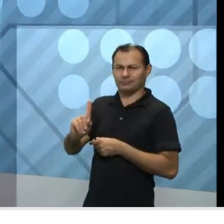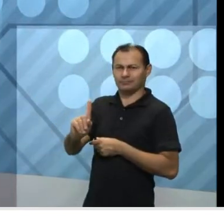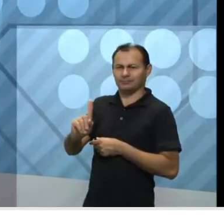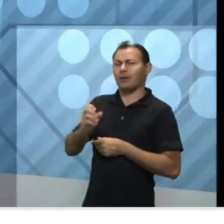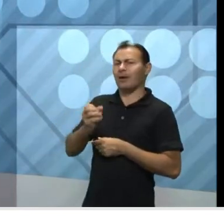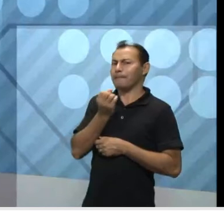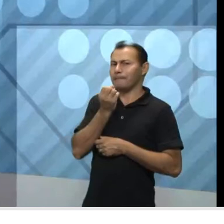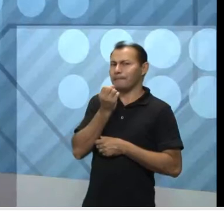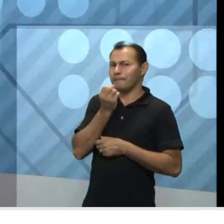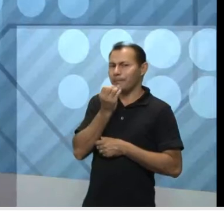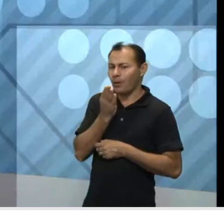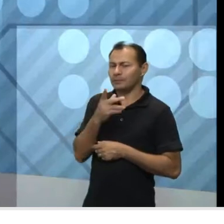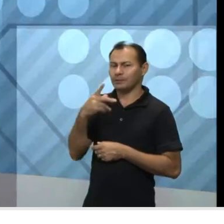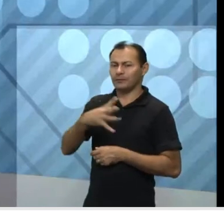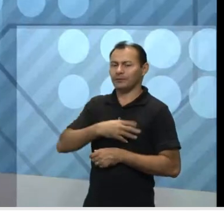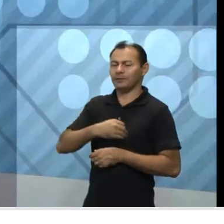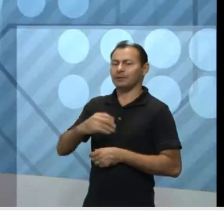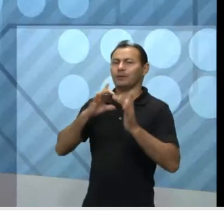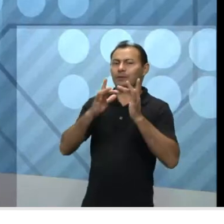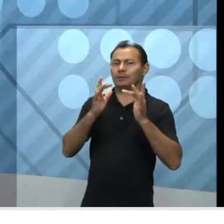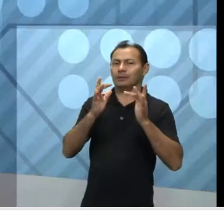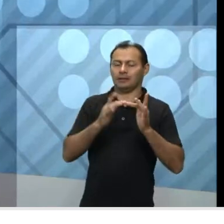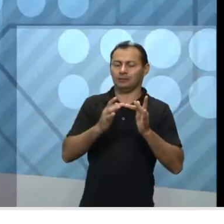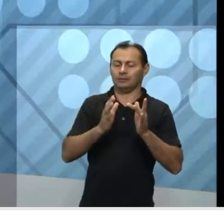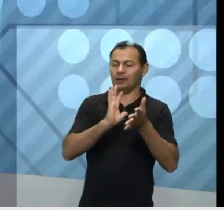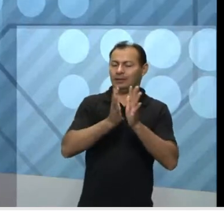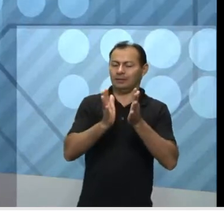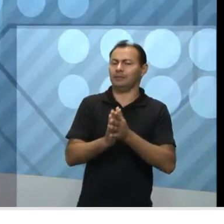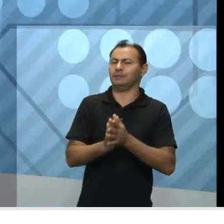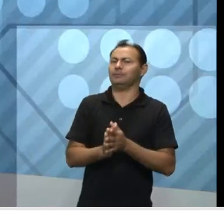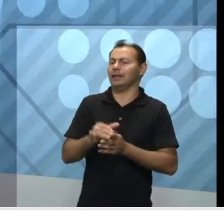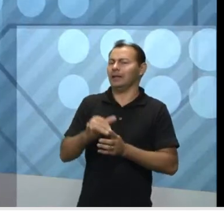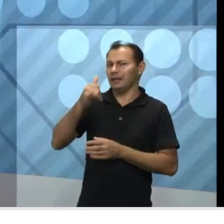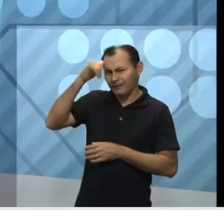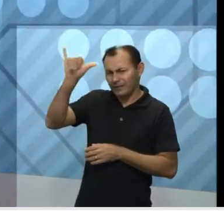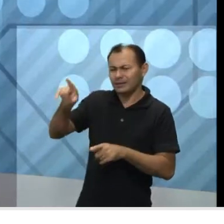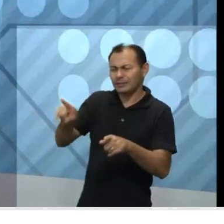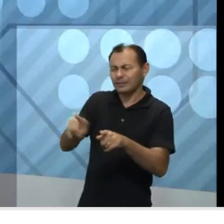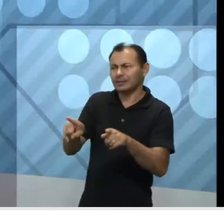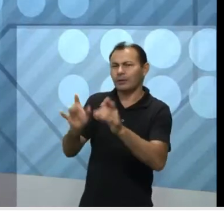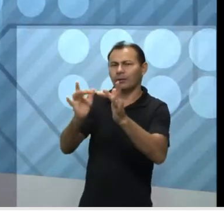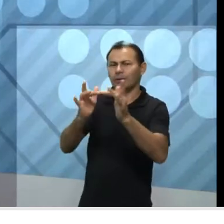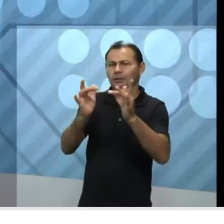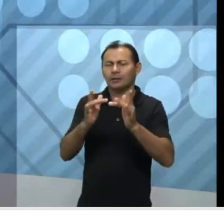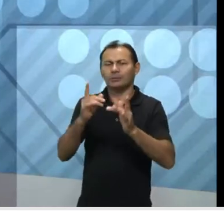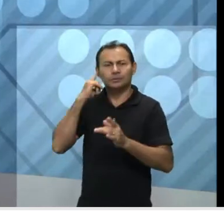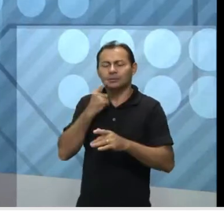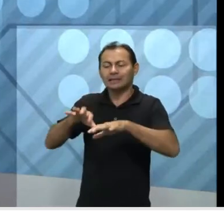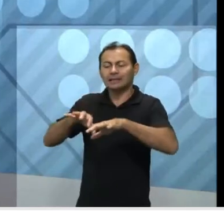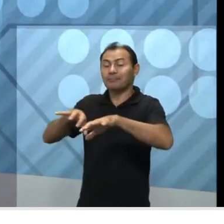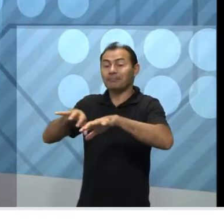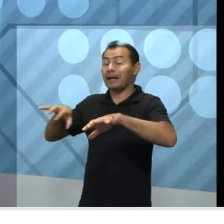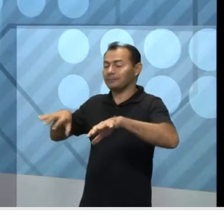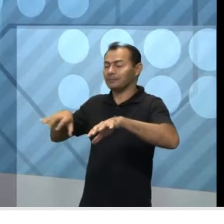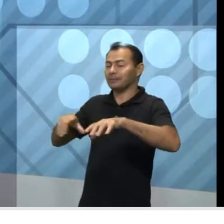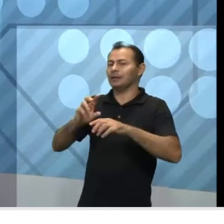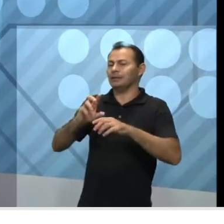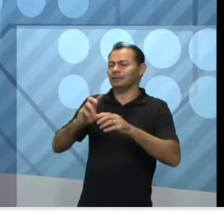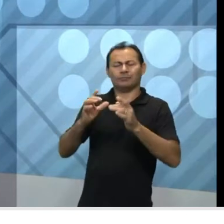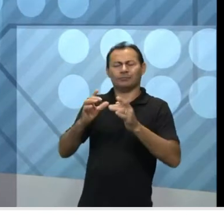tivesse contato com a Libras, então evite também que ele tenha contato com surdos que utilizam a Libras, porque isso vai